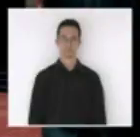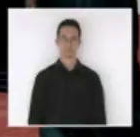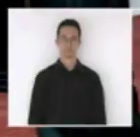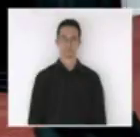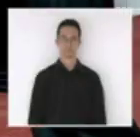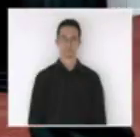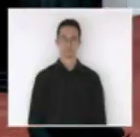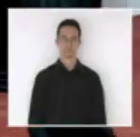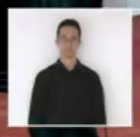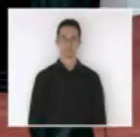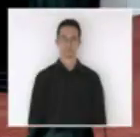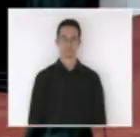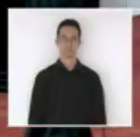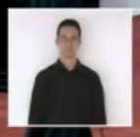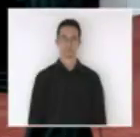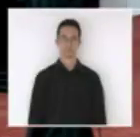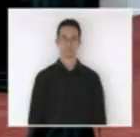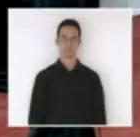Setembro.